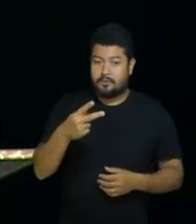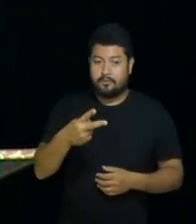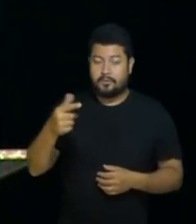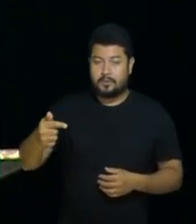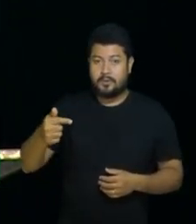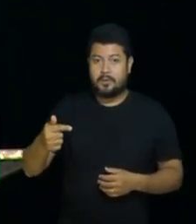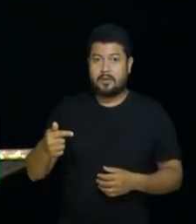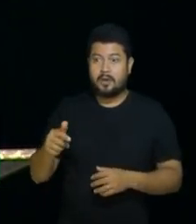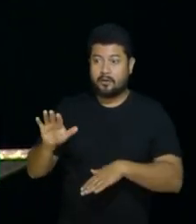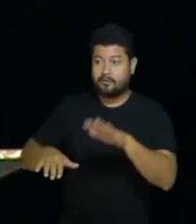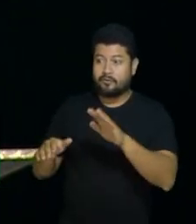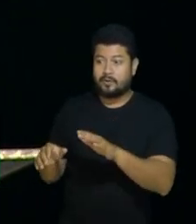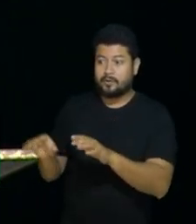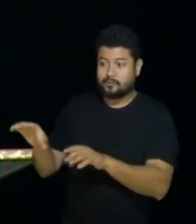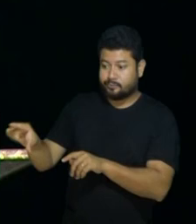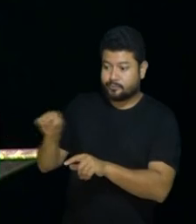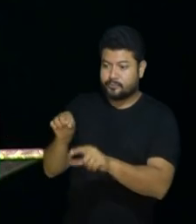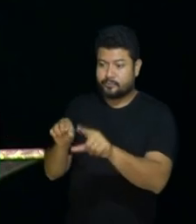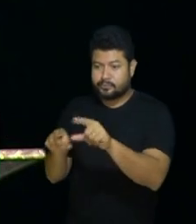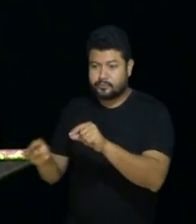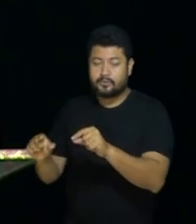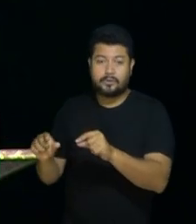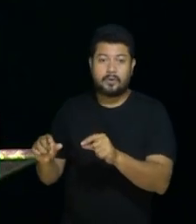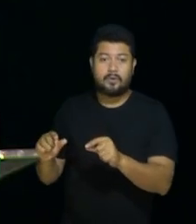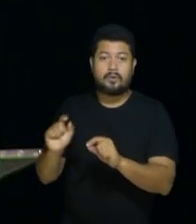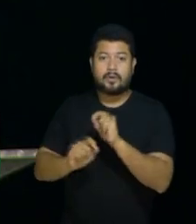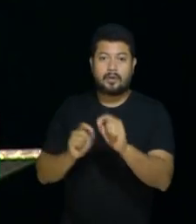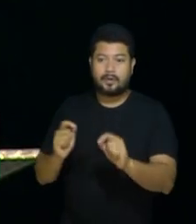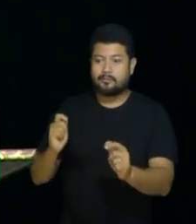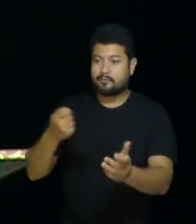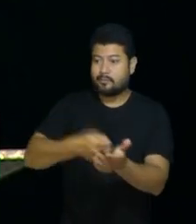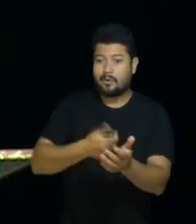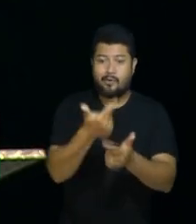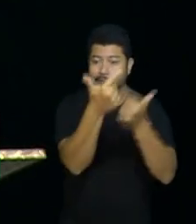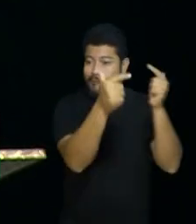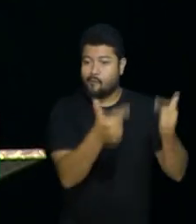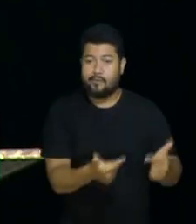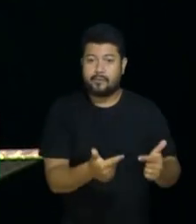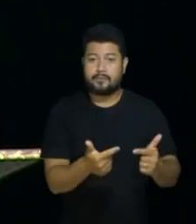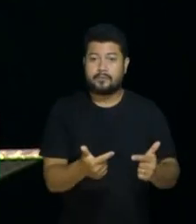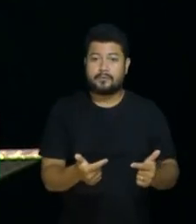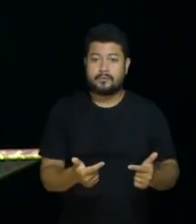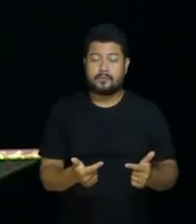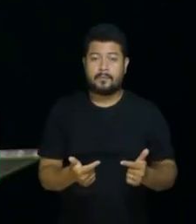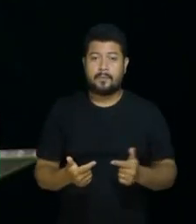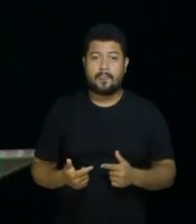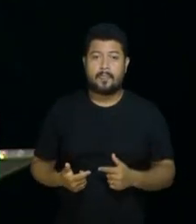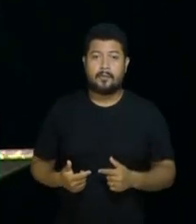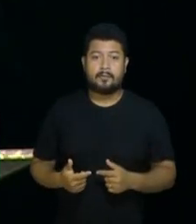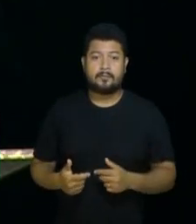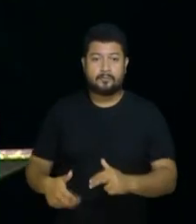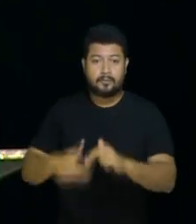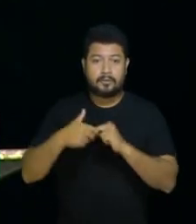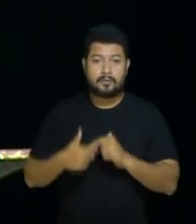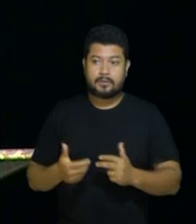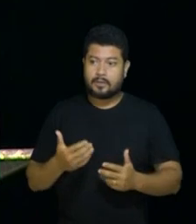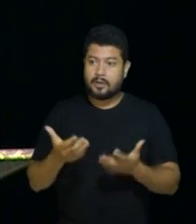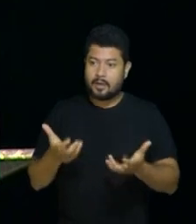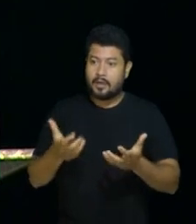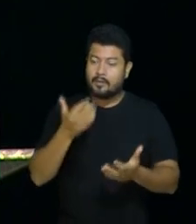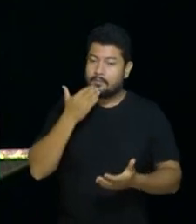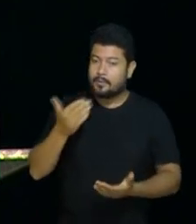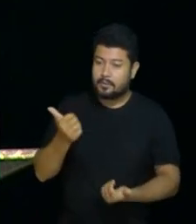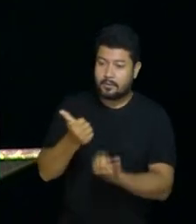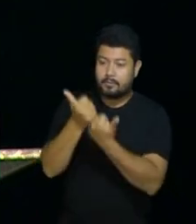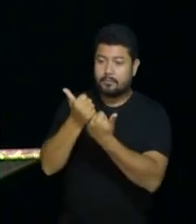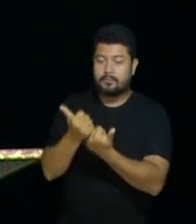para outros fins. E que nós tenhamos, e aqui eu quero pedir o apoio do deputado presidente Mauro de Nadal, mas também do deputado